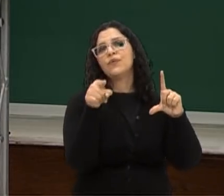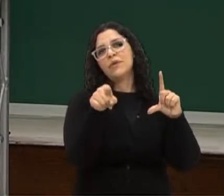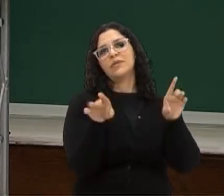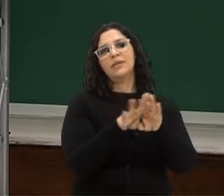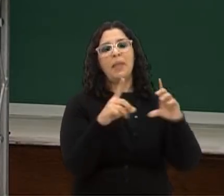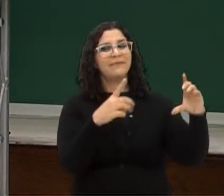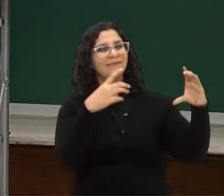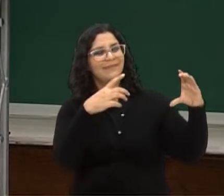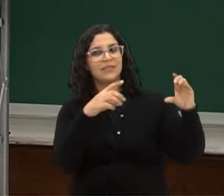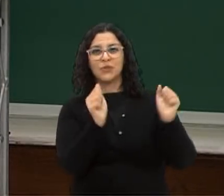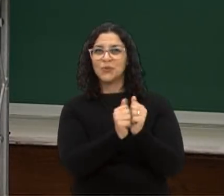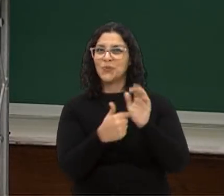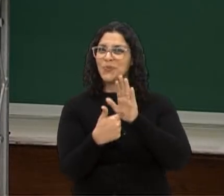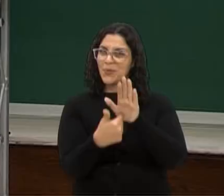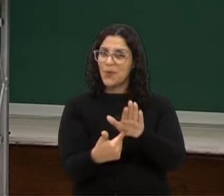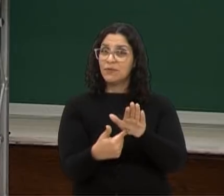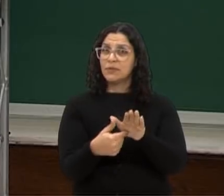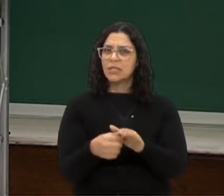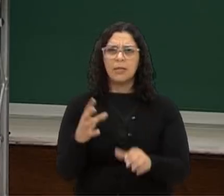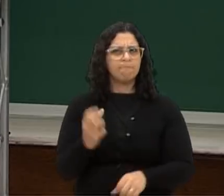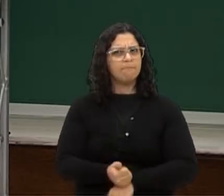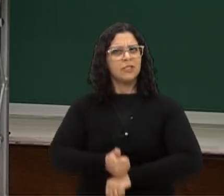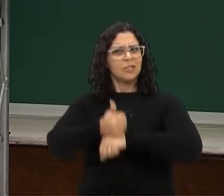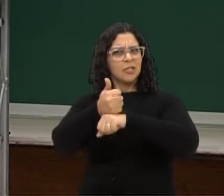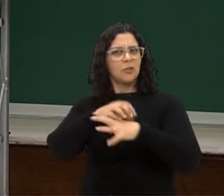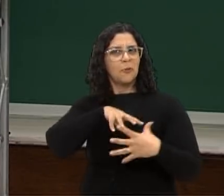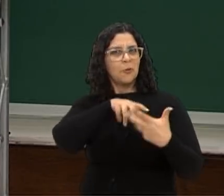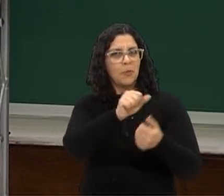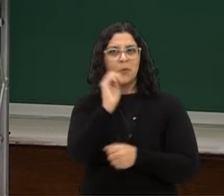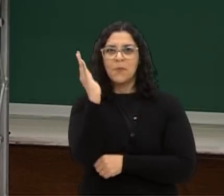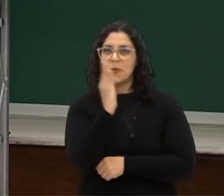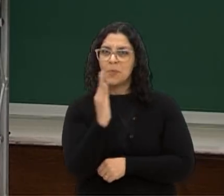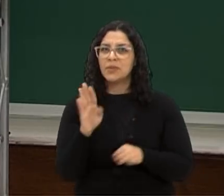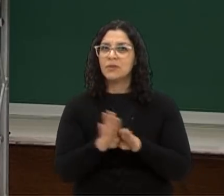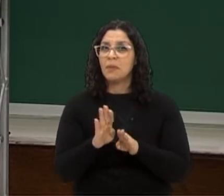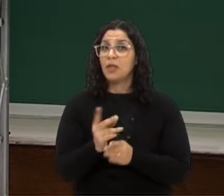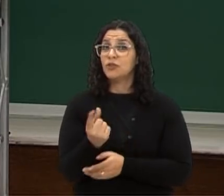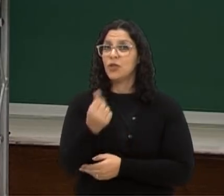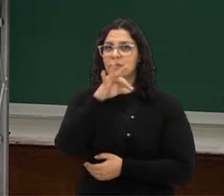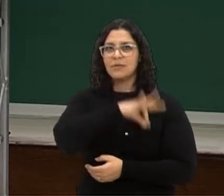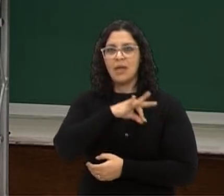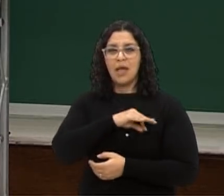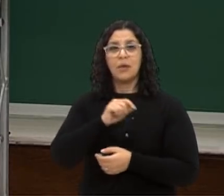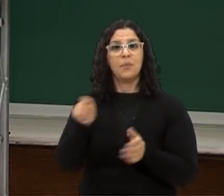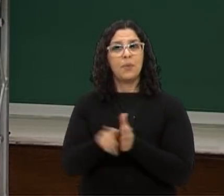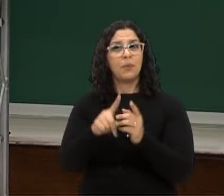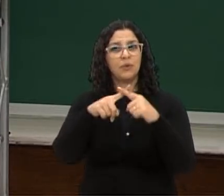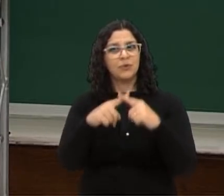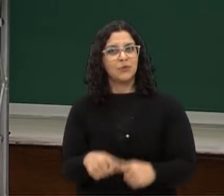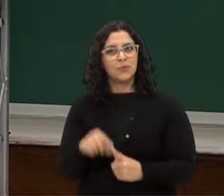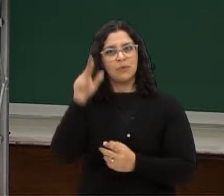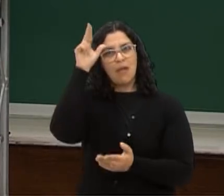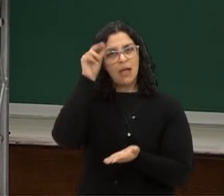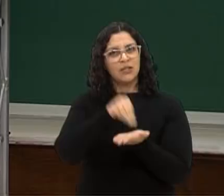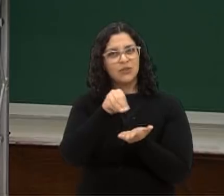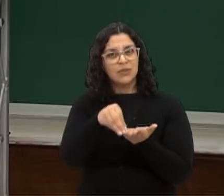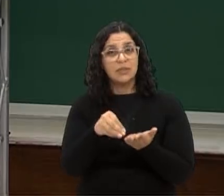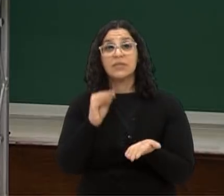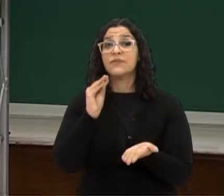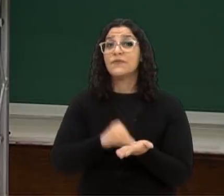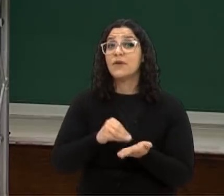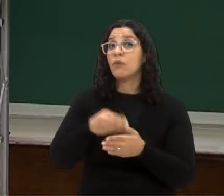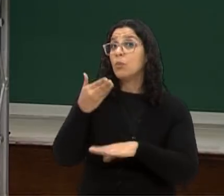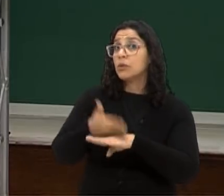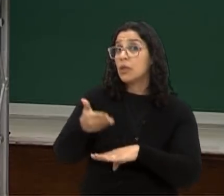você que está, né, dominando o mundo, dominando o Brasil e ganhando dinheiro com isso. Isso é legal, né? Falar um pouquinho